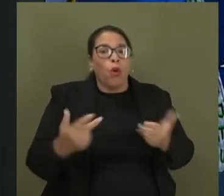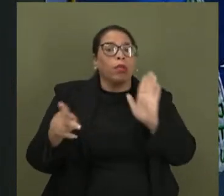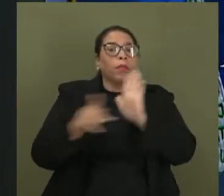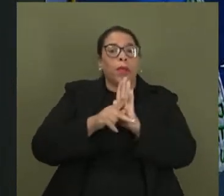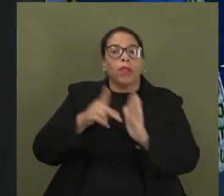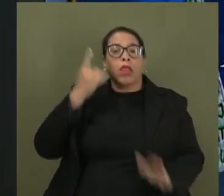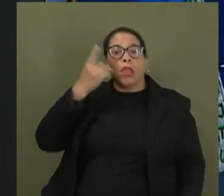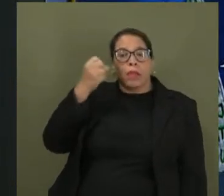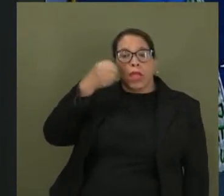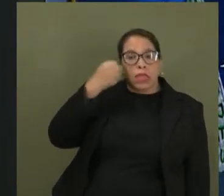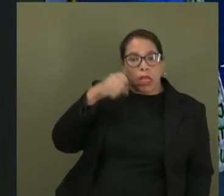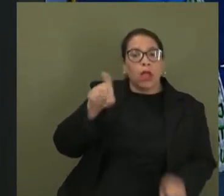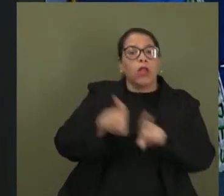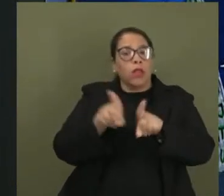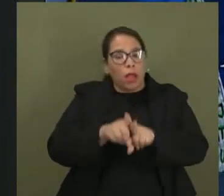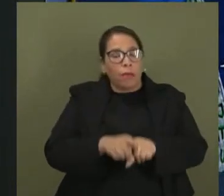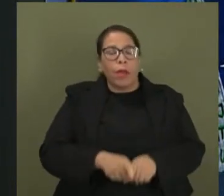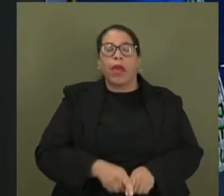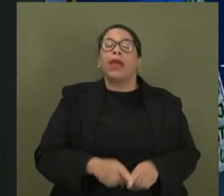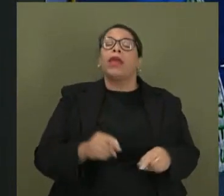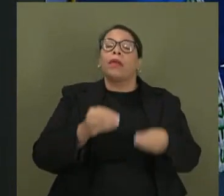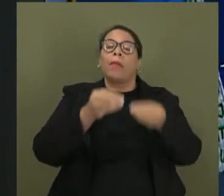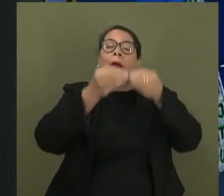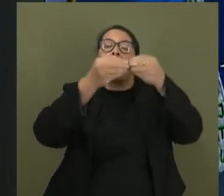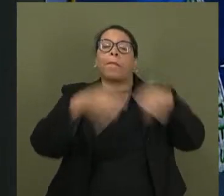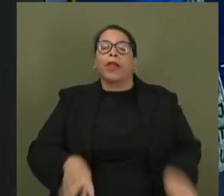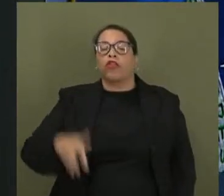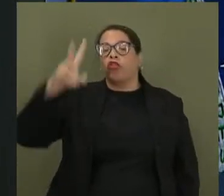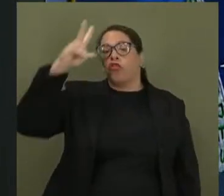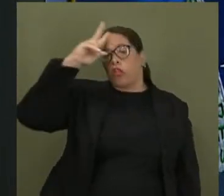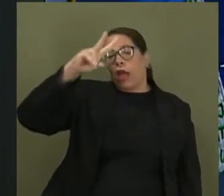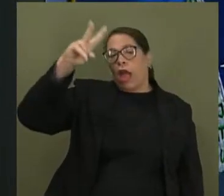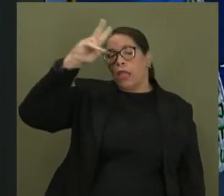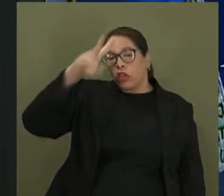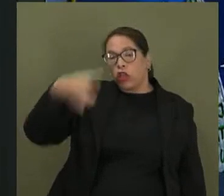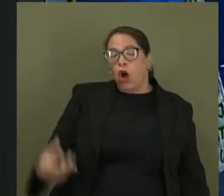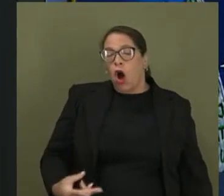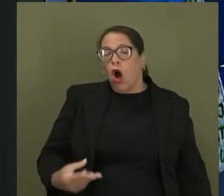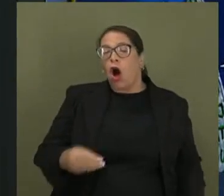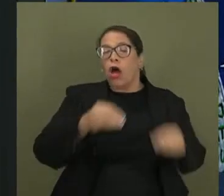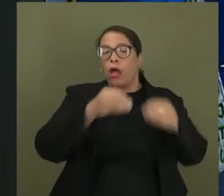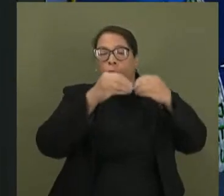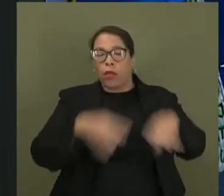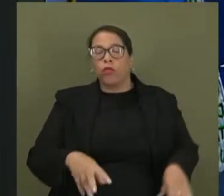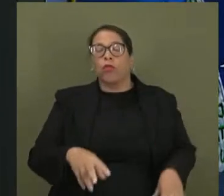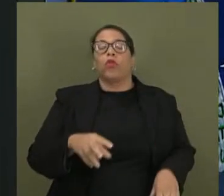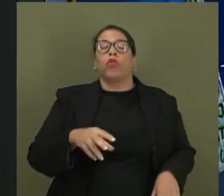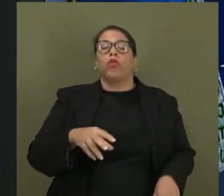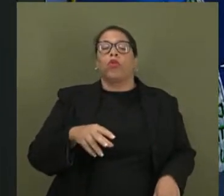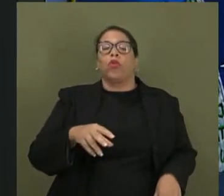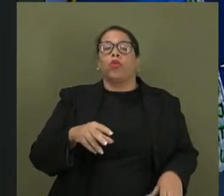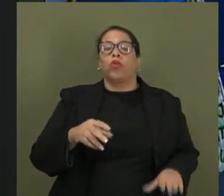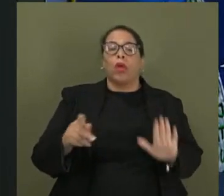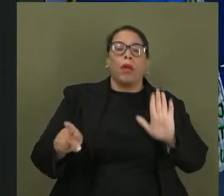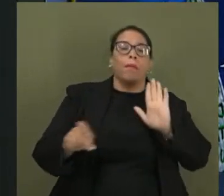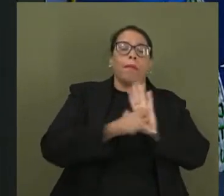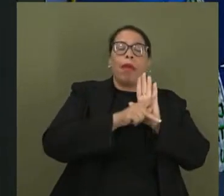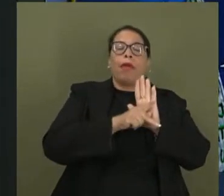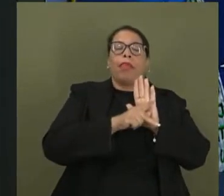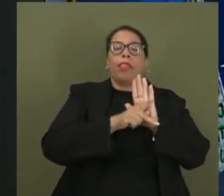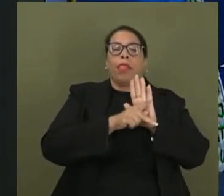e destrói a bonita história e redentora do coração do mundo, pátria do